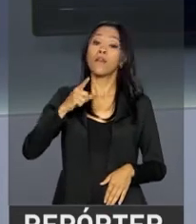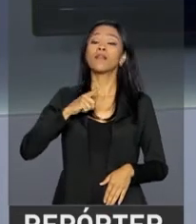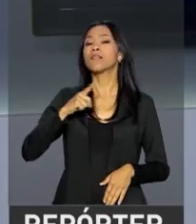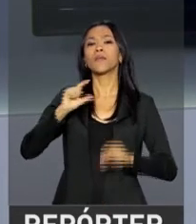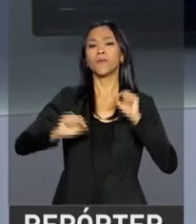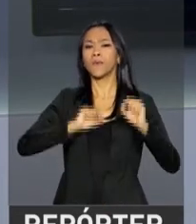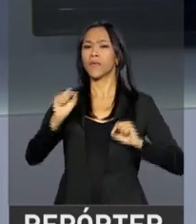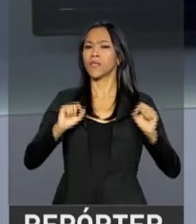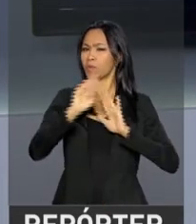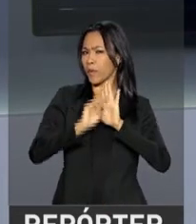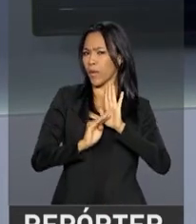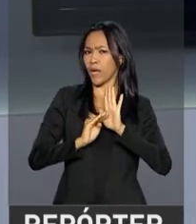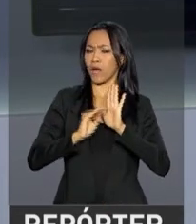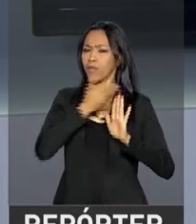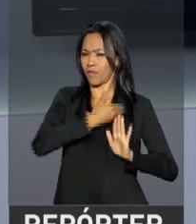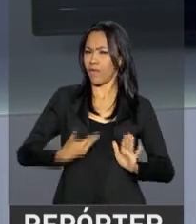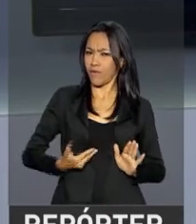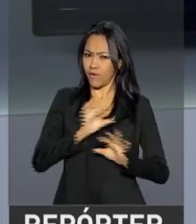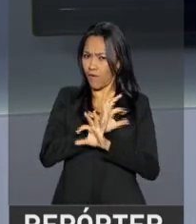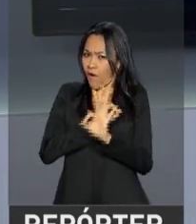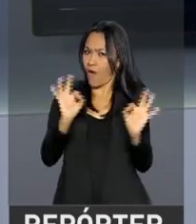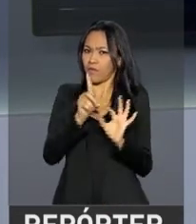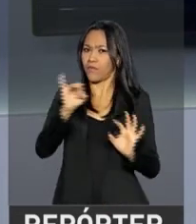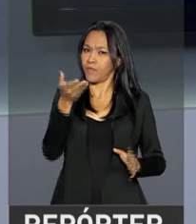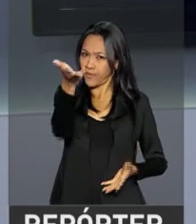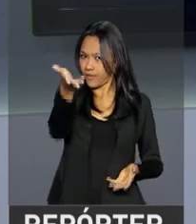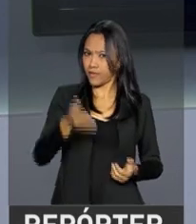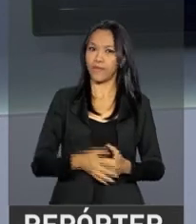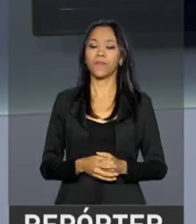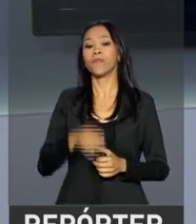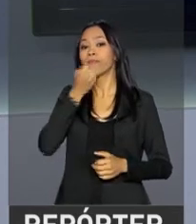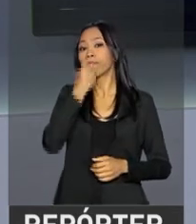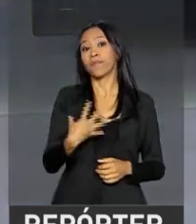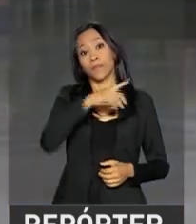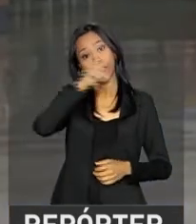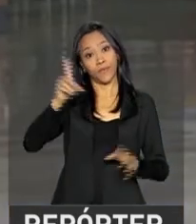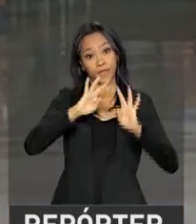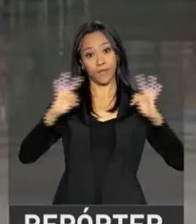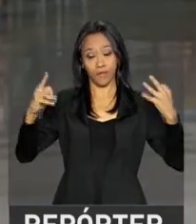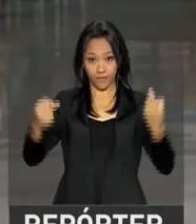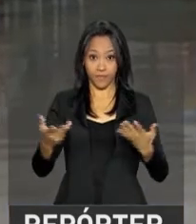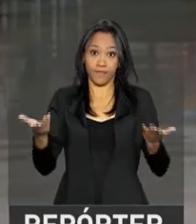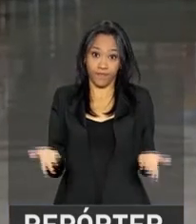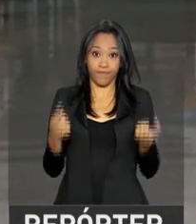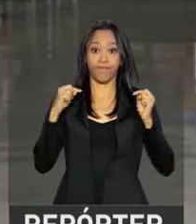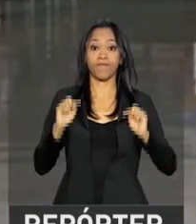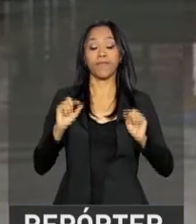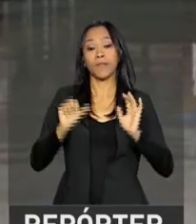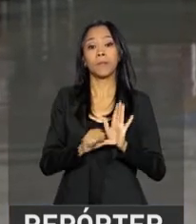programa agora é avançar mara um ótimo dia para você bom-dia jaime bom dia a todos olha jaime